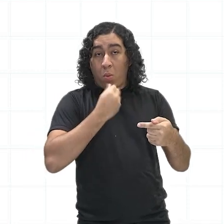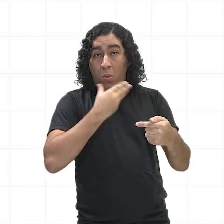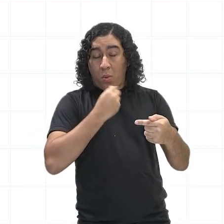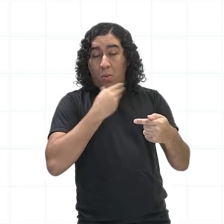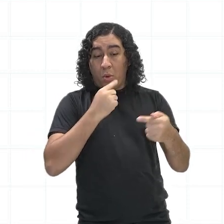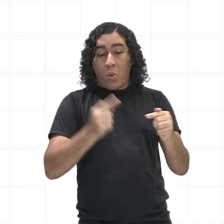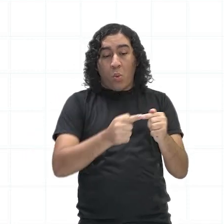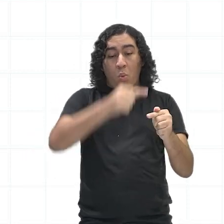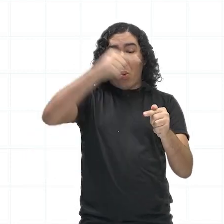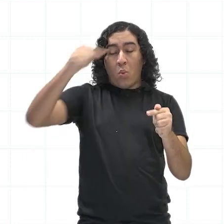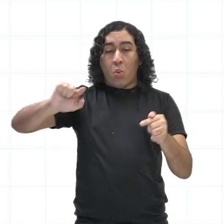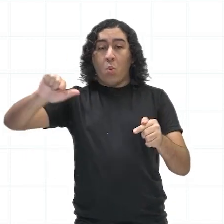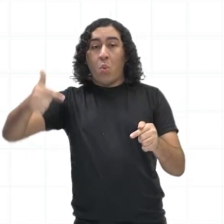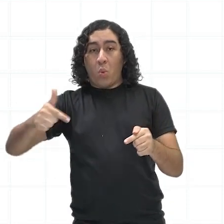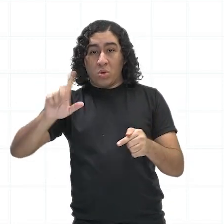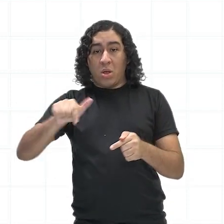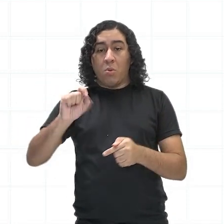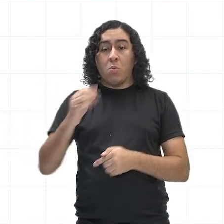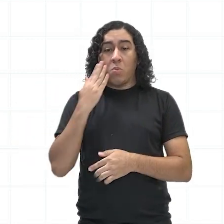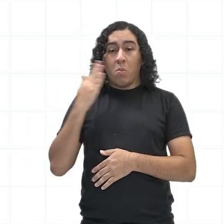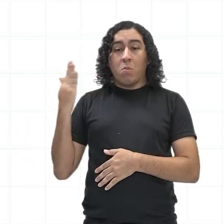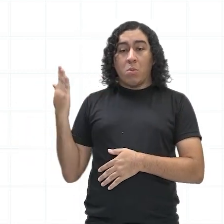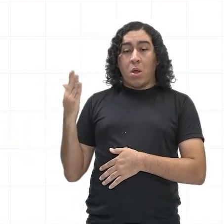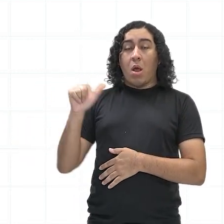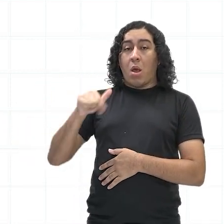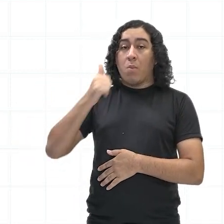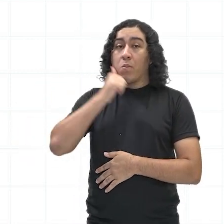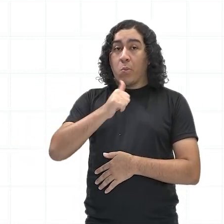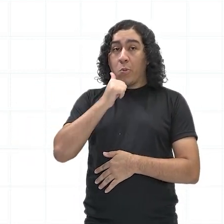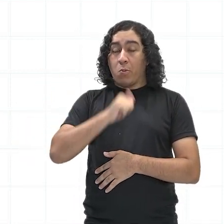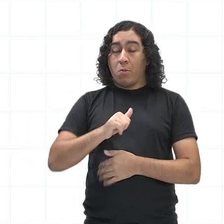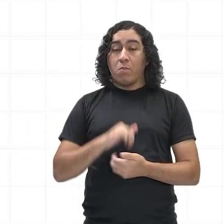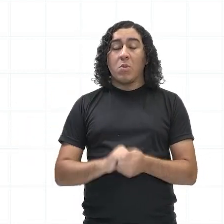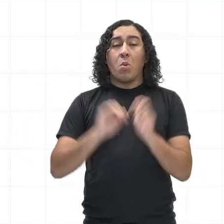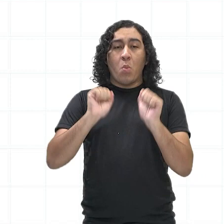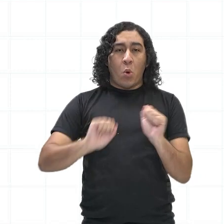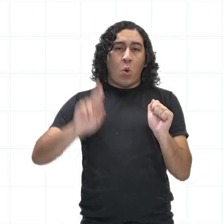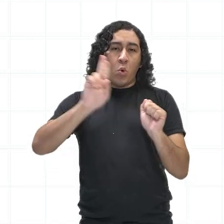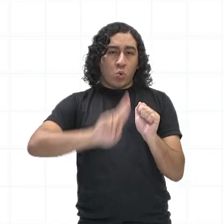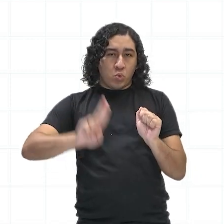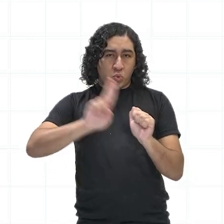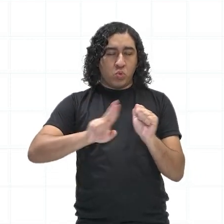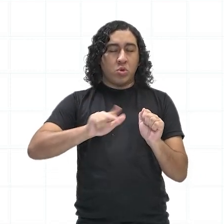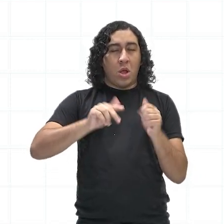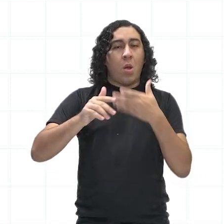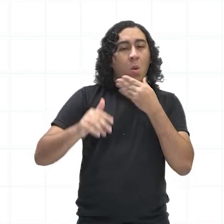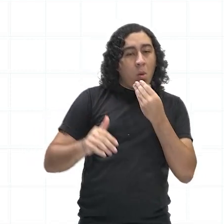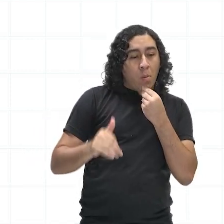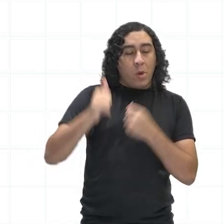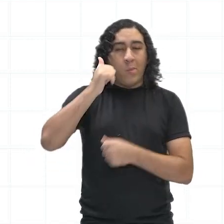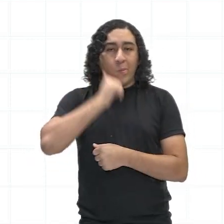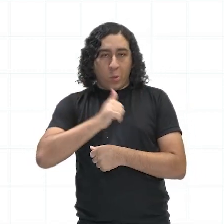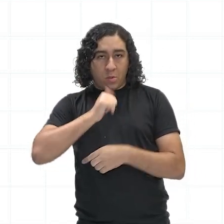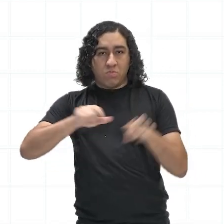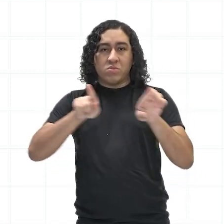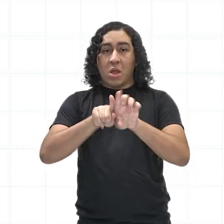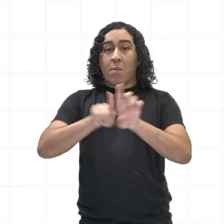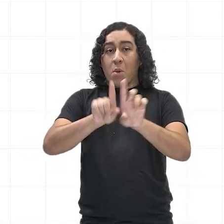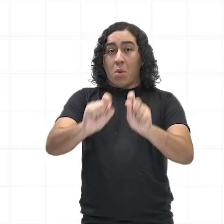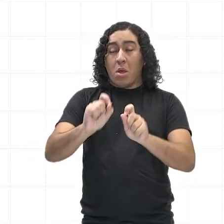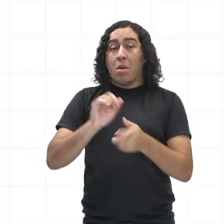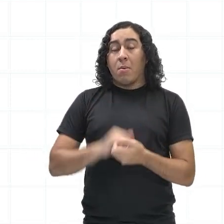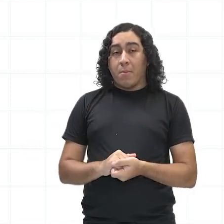esse outro maior é o feminino. Pode ser ali utilizado pelo homem e pela mulher. Além de prevenir